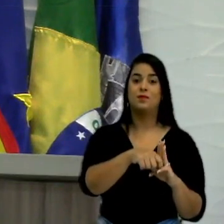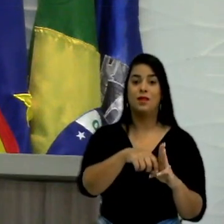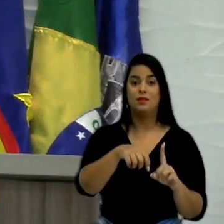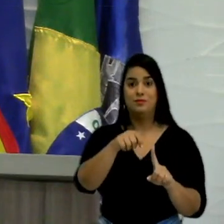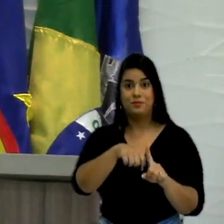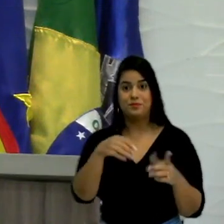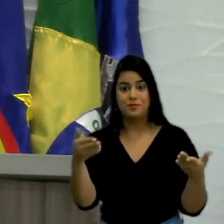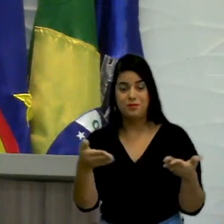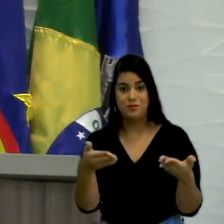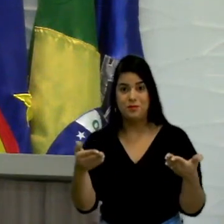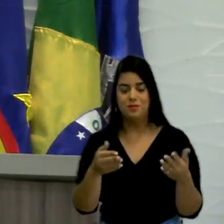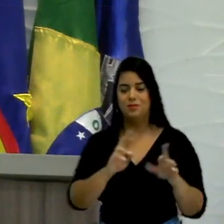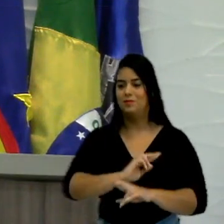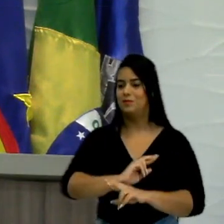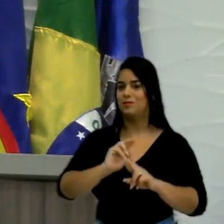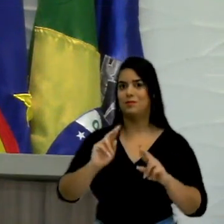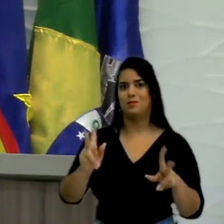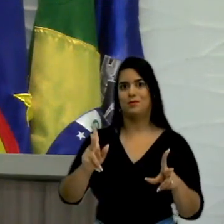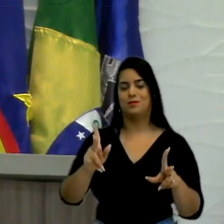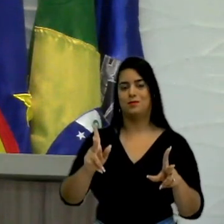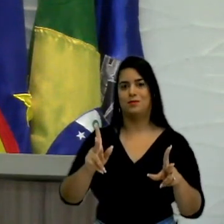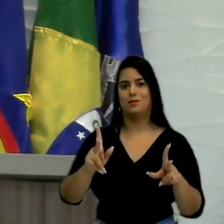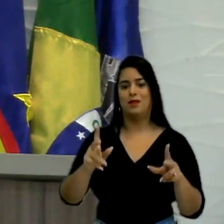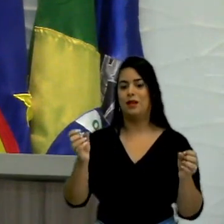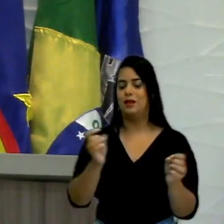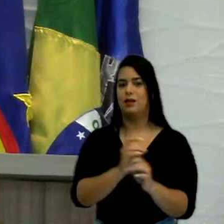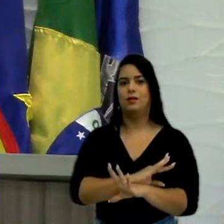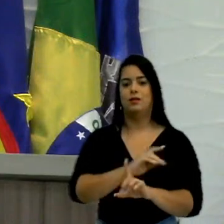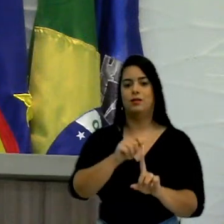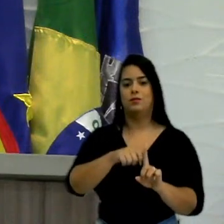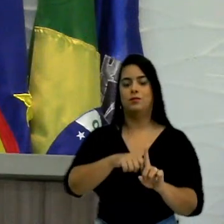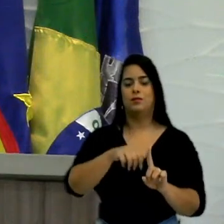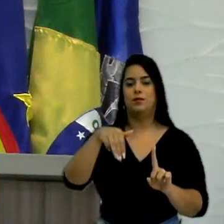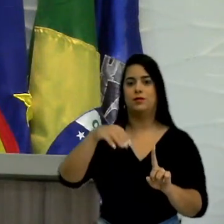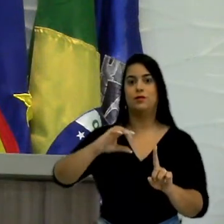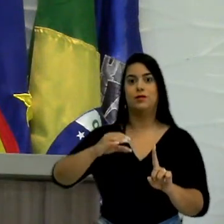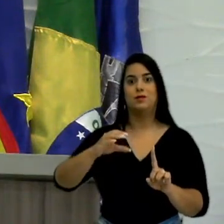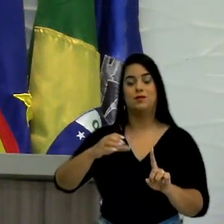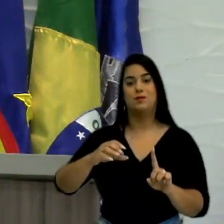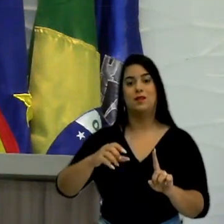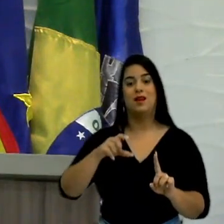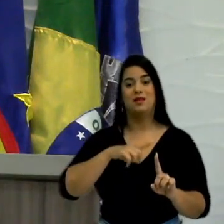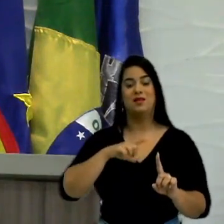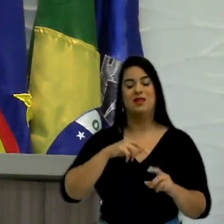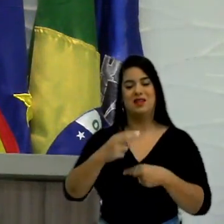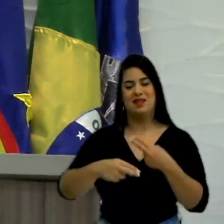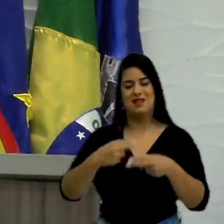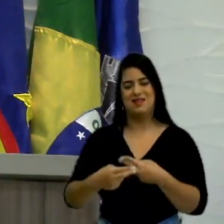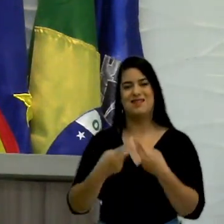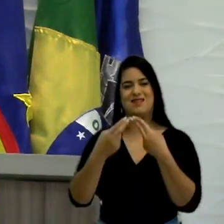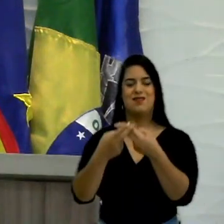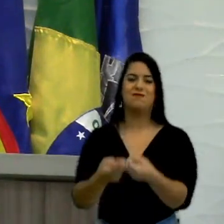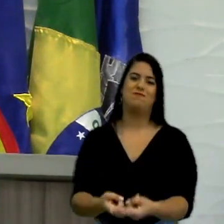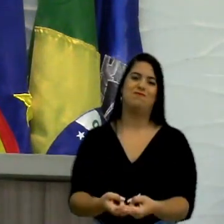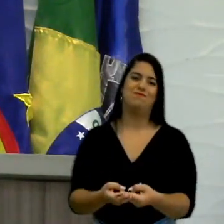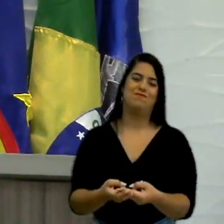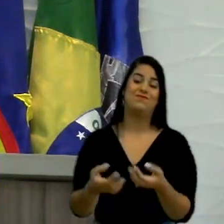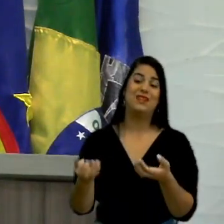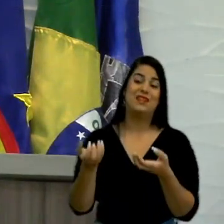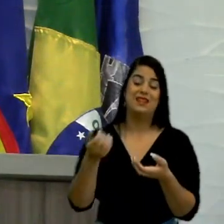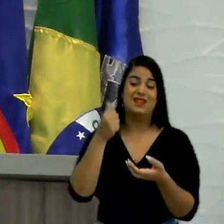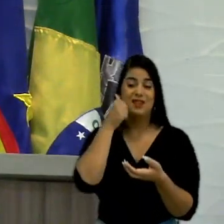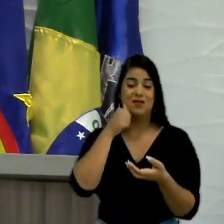né, fechar o mês de março, que é o mês da mulher, né, com sorteio de brindes, mas a gente quer, claro, que as